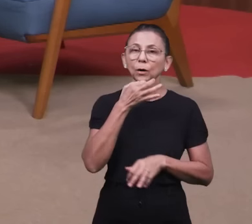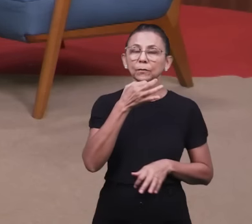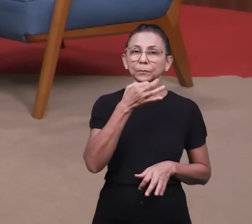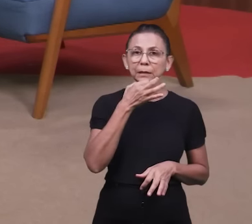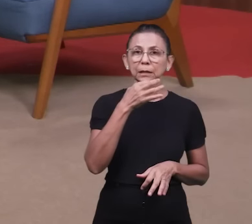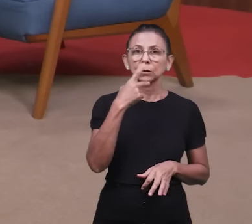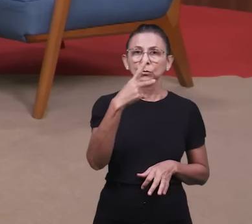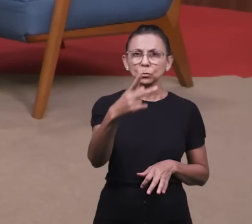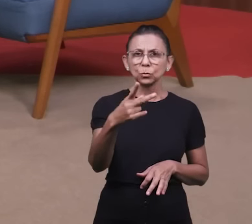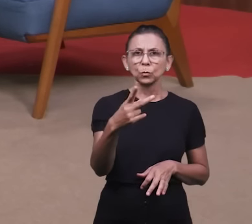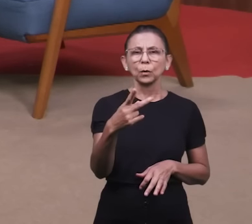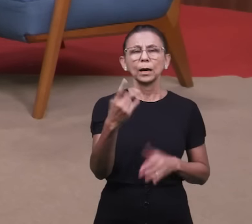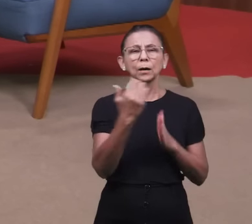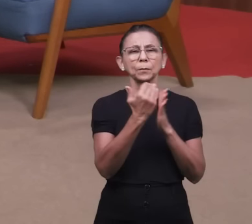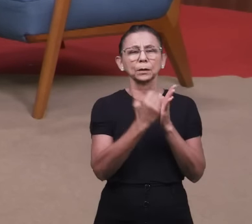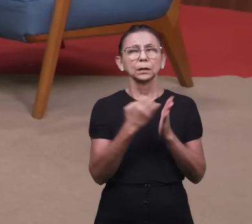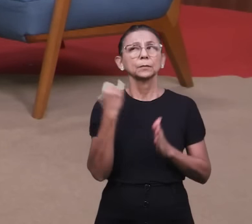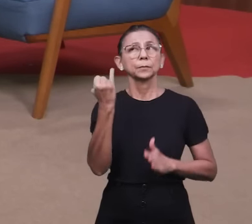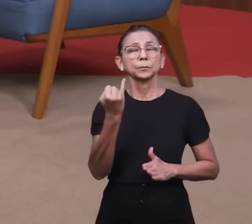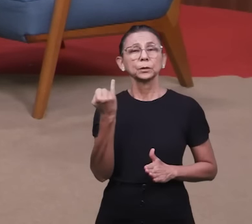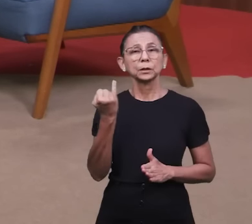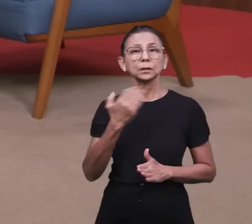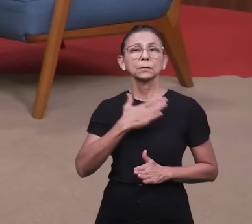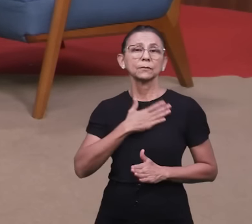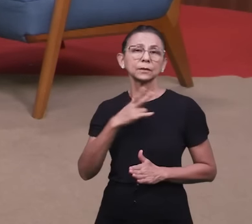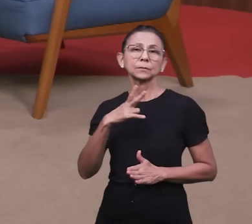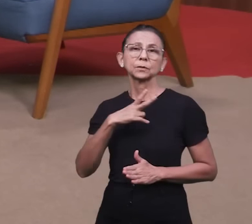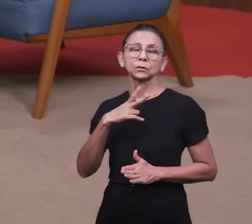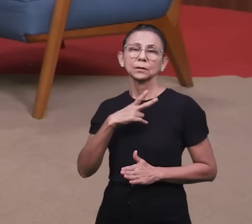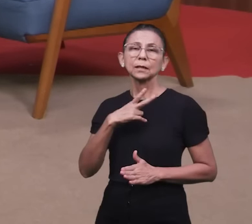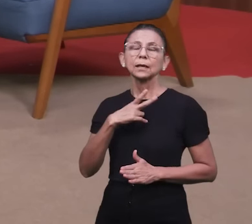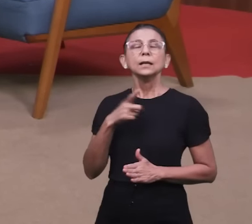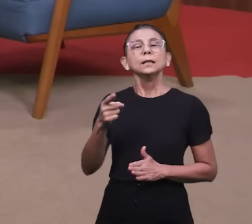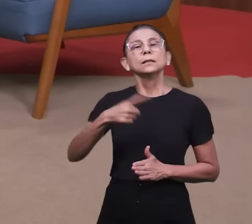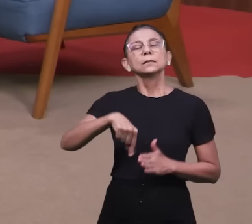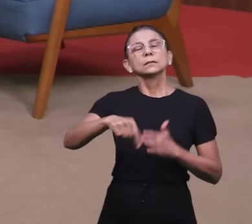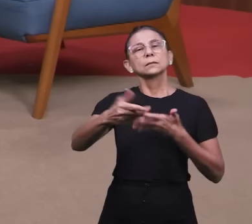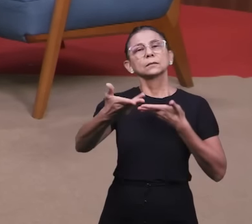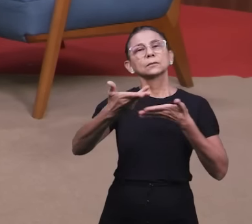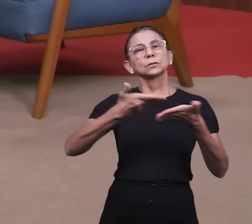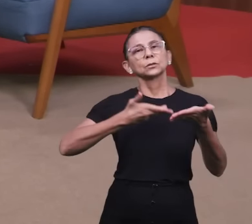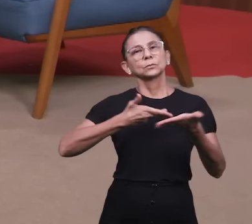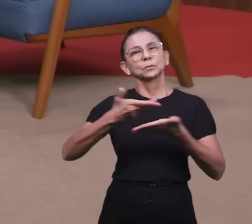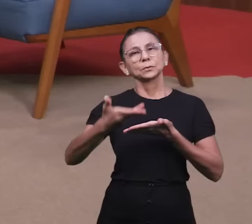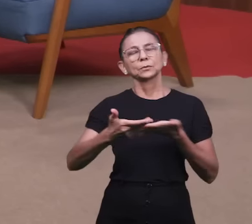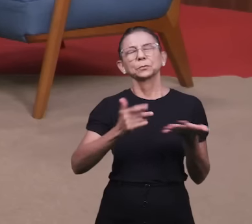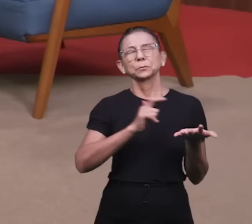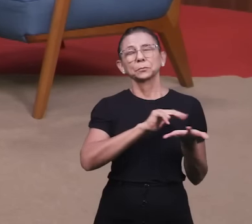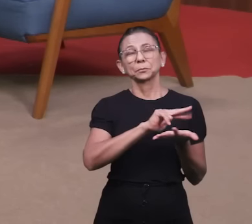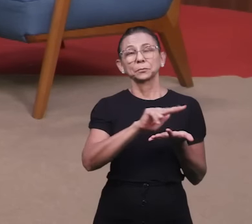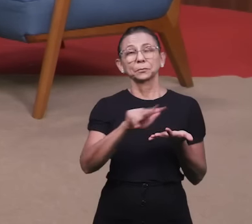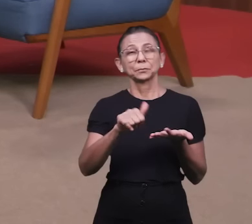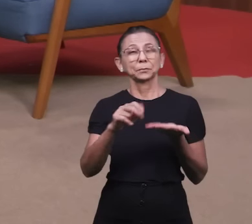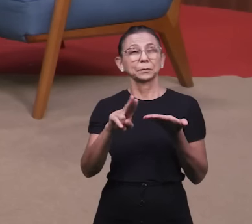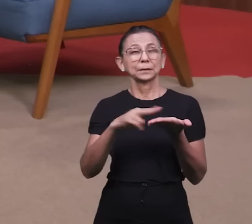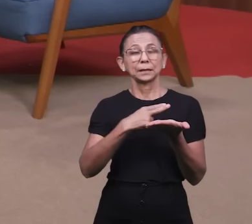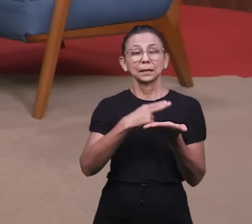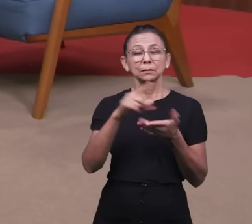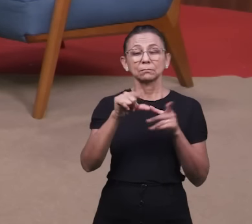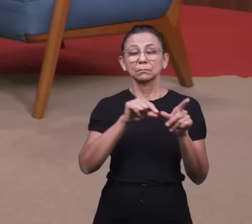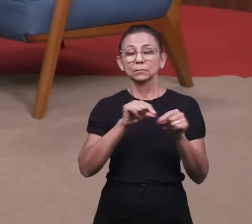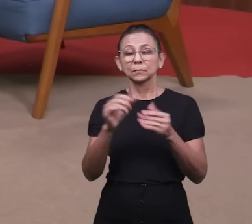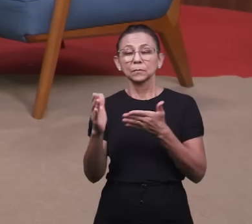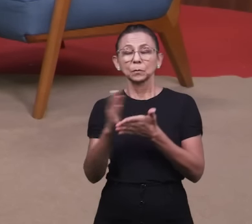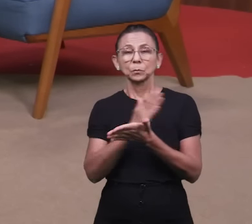programa para sua vida e a gente compartilha aqui algumas mensagens que nós recebemos das muitas que recebemos Nós escolhemos